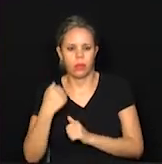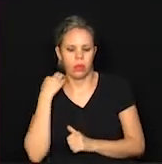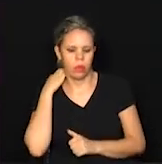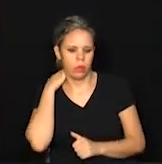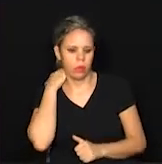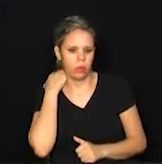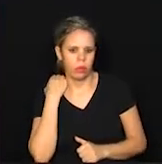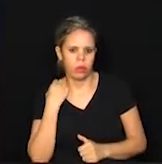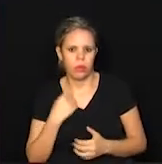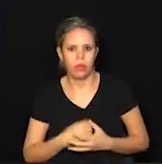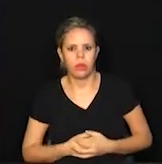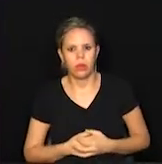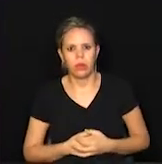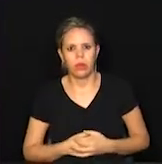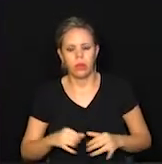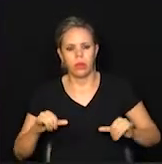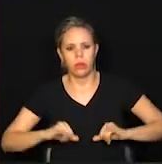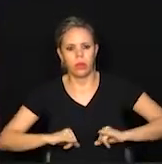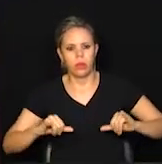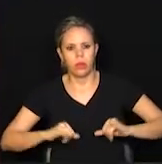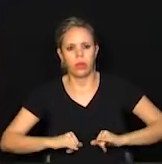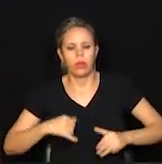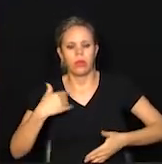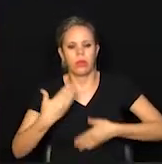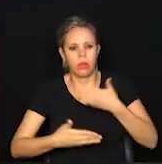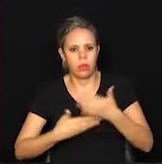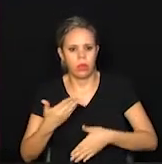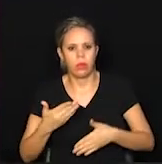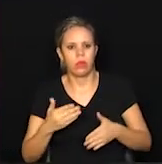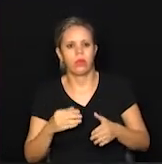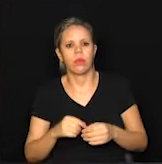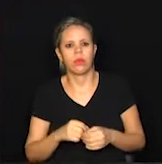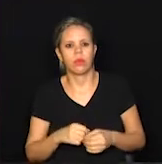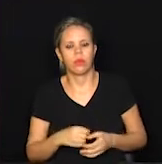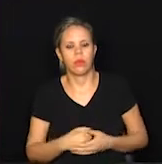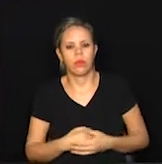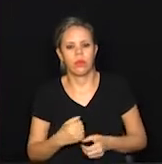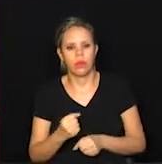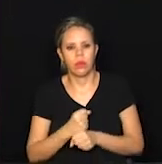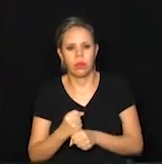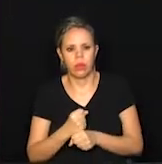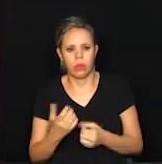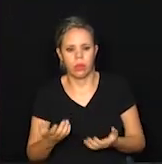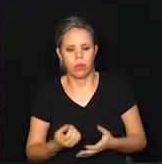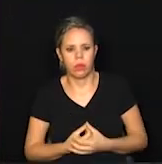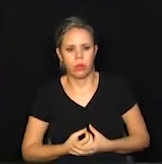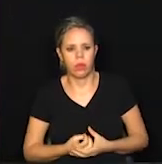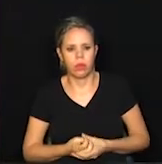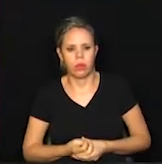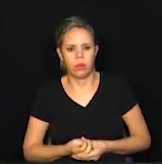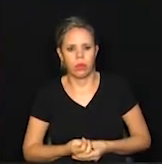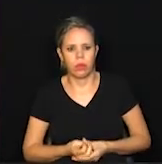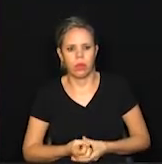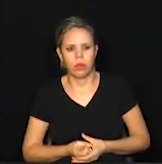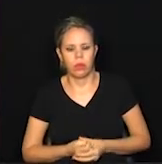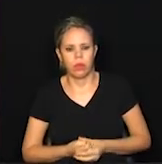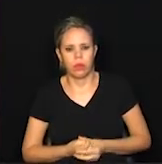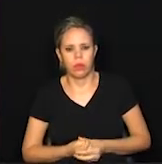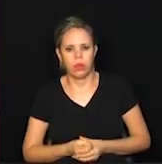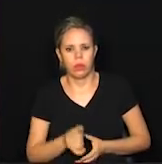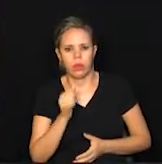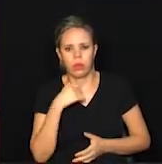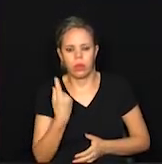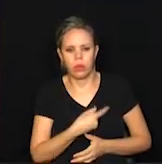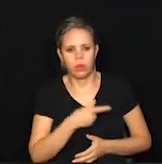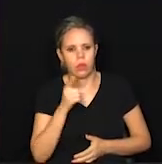setor que sofreu um processo de desmonte nos últimos anos. Então, não é à toa que a gente